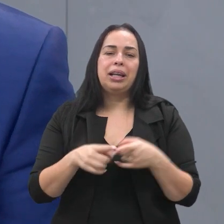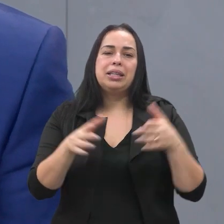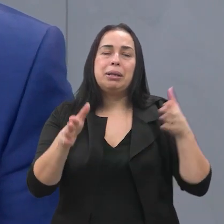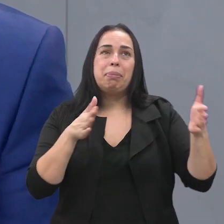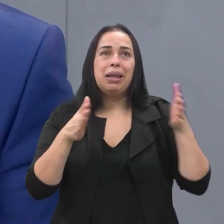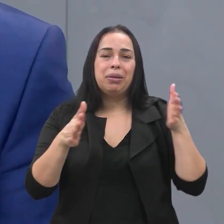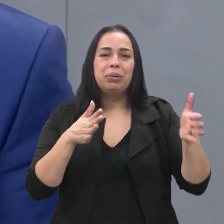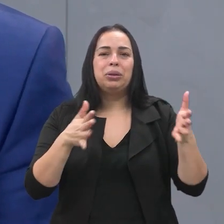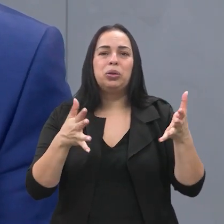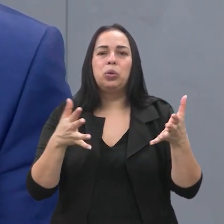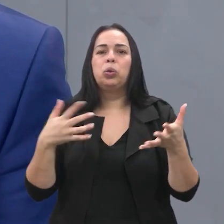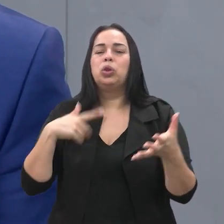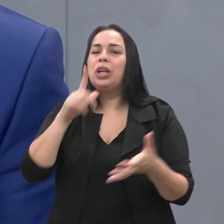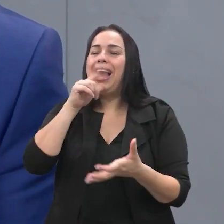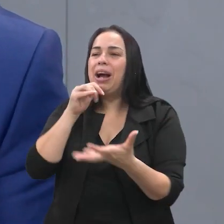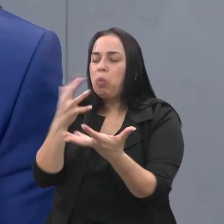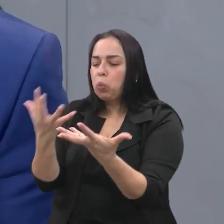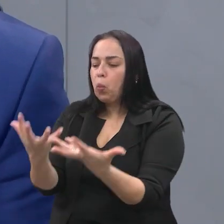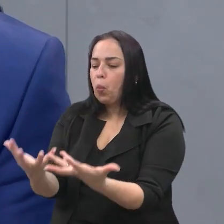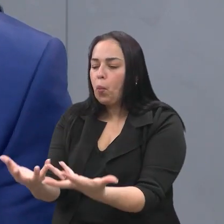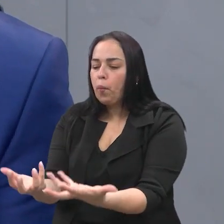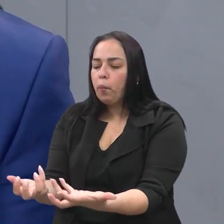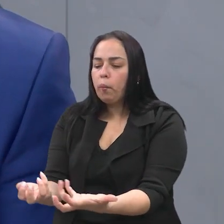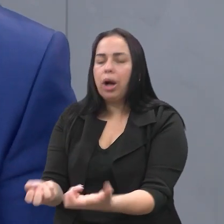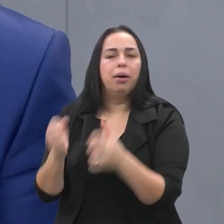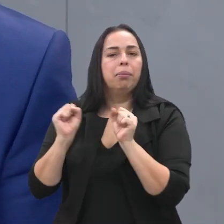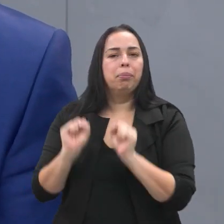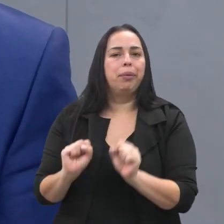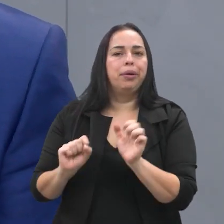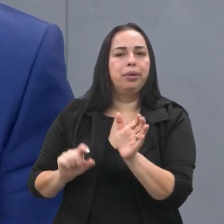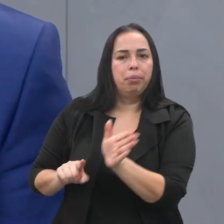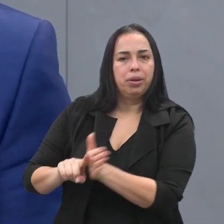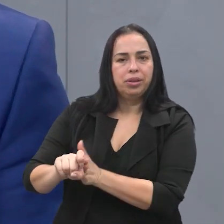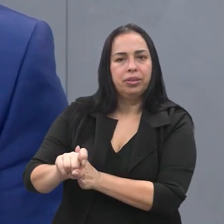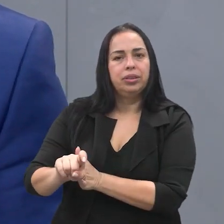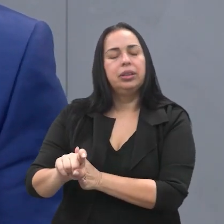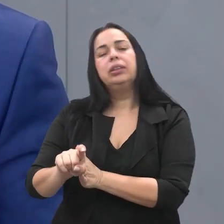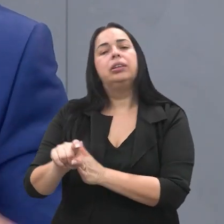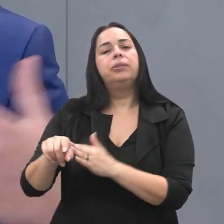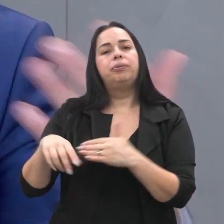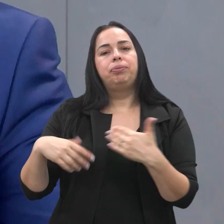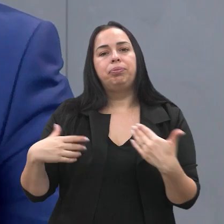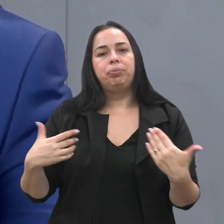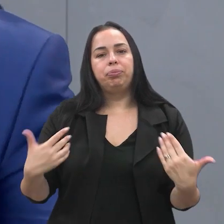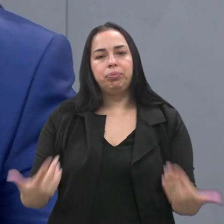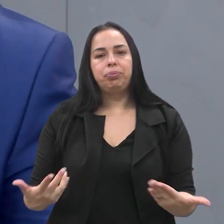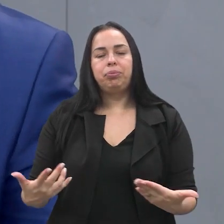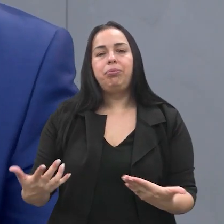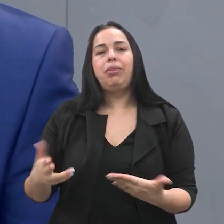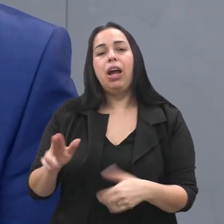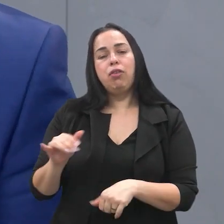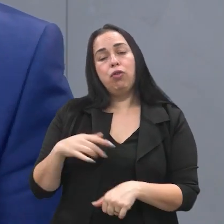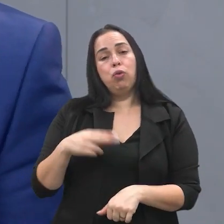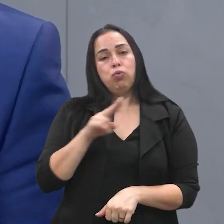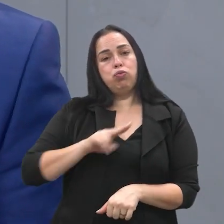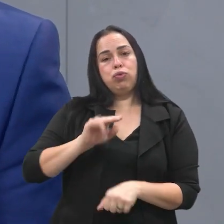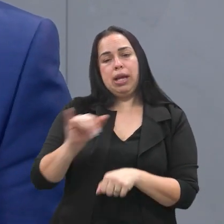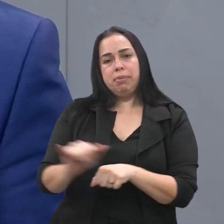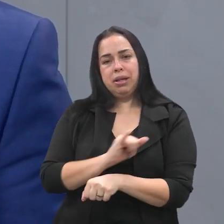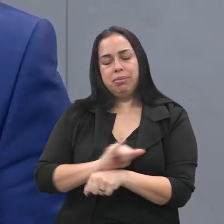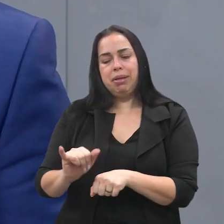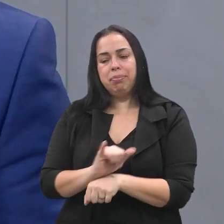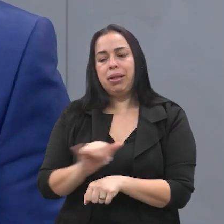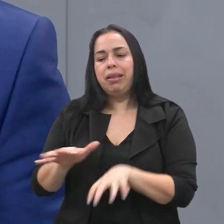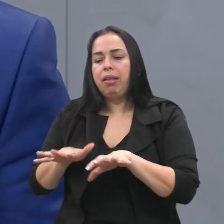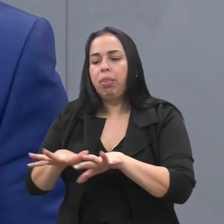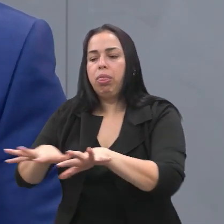um determinado período com uma incidência de umidade muito maior, e aí eu tenho uma possibilidade de pragas. E aí eu vou usar algumas